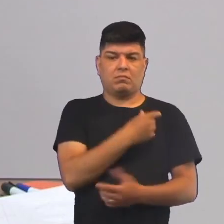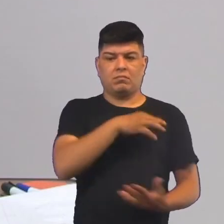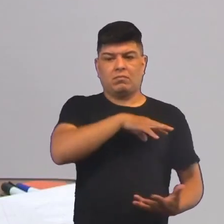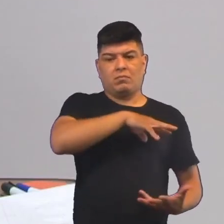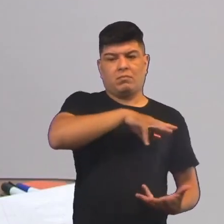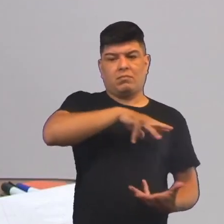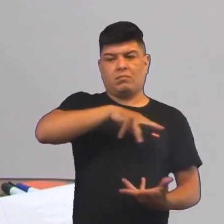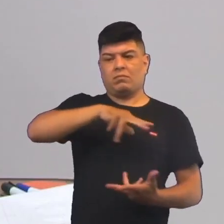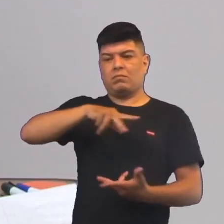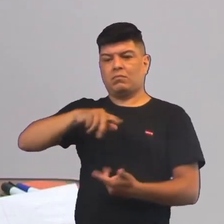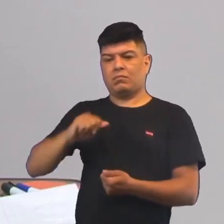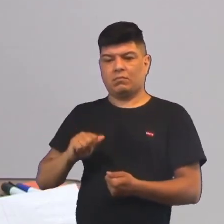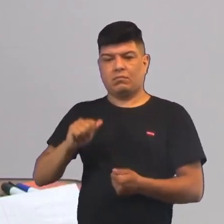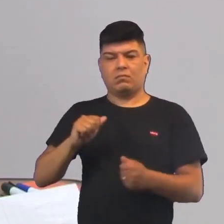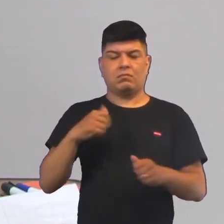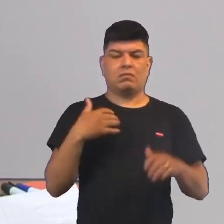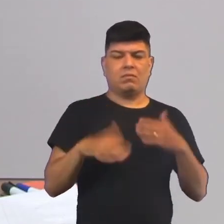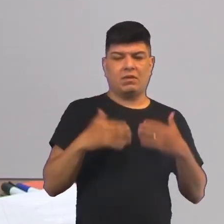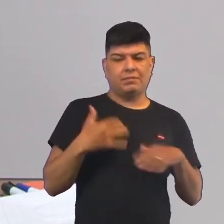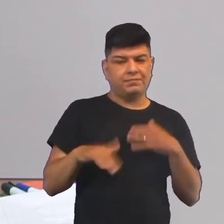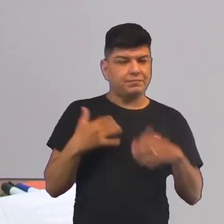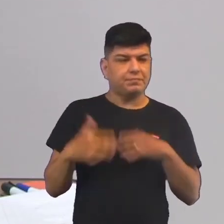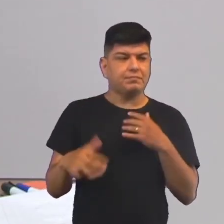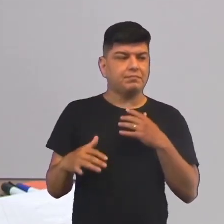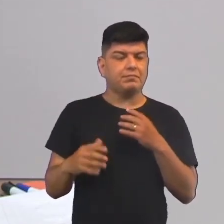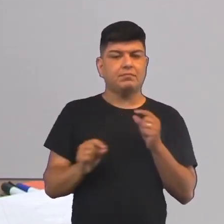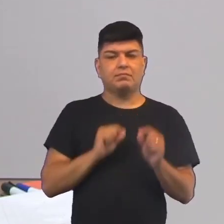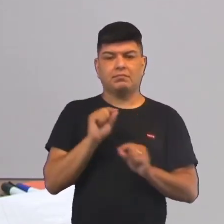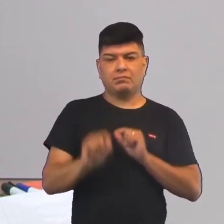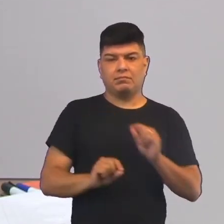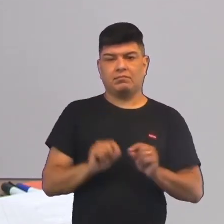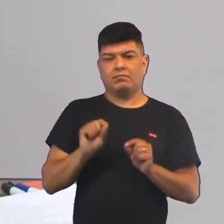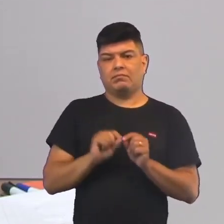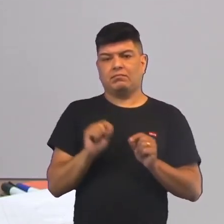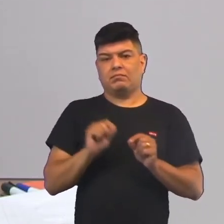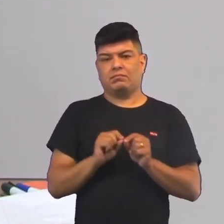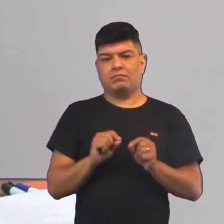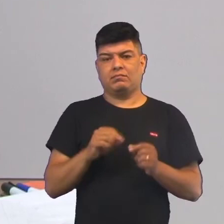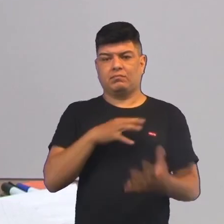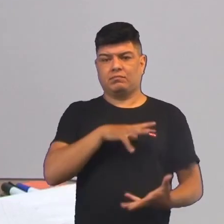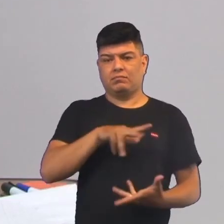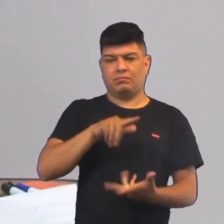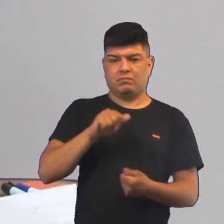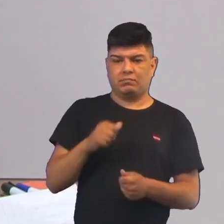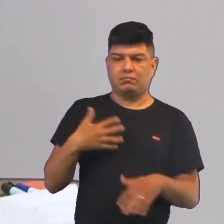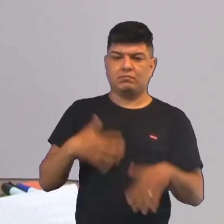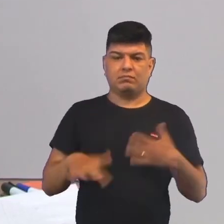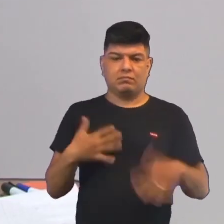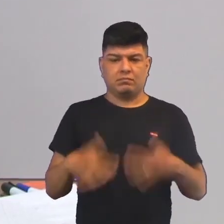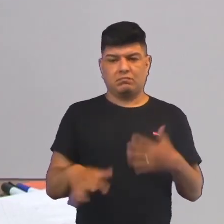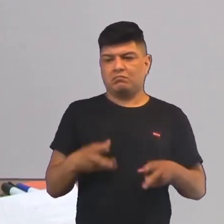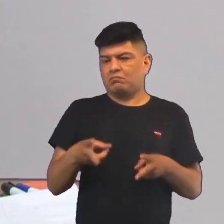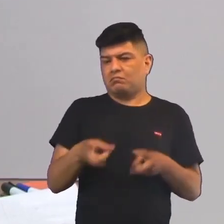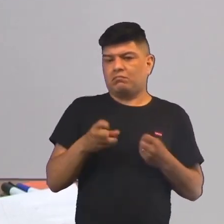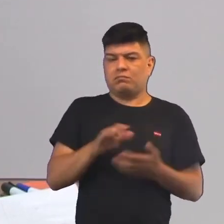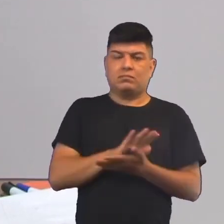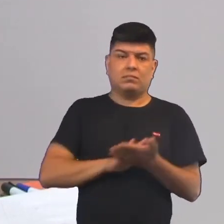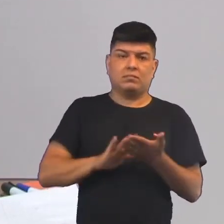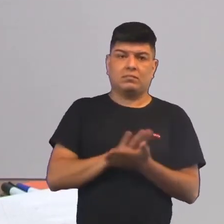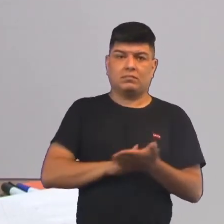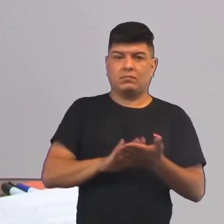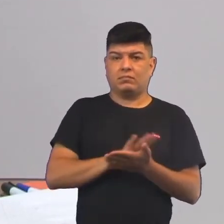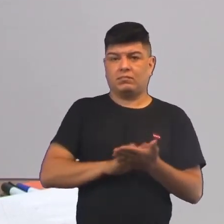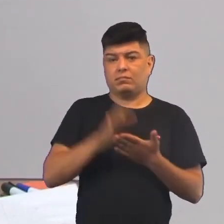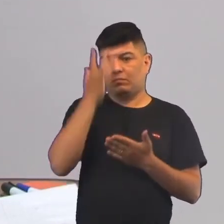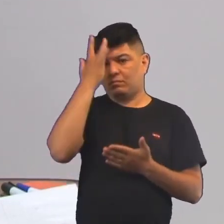Terra. E esses movimentos, o que a Lua realiza, o que a Terra, são movimentos que a gente não percebe assim